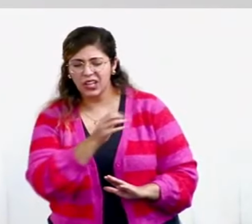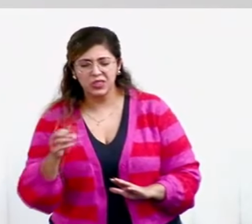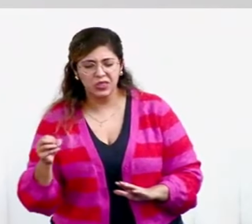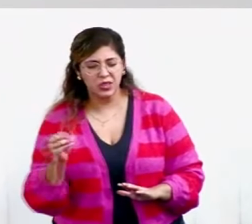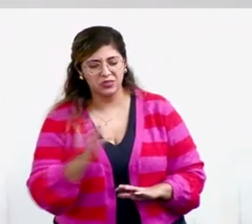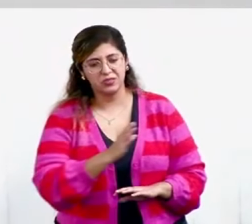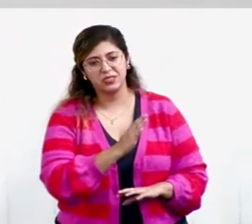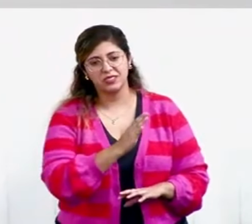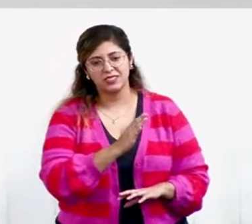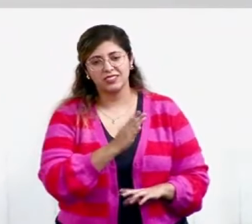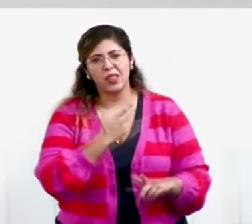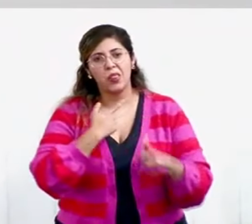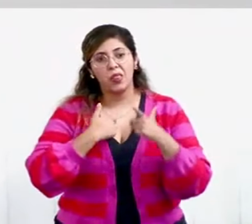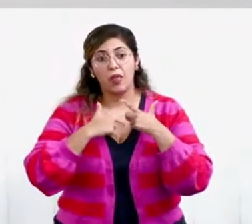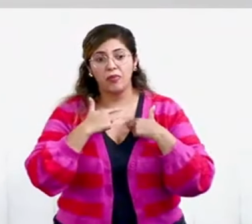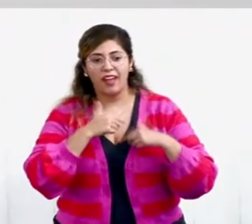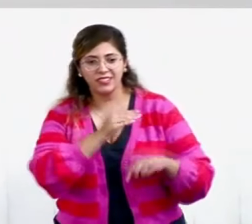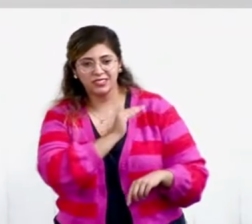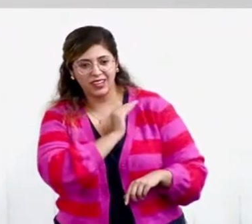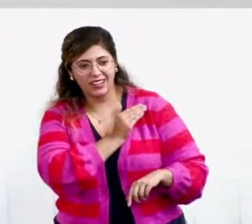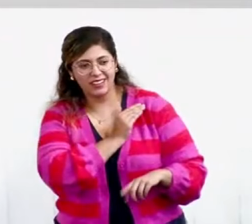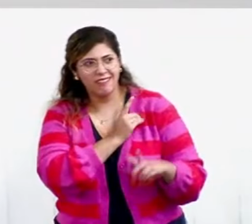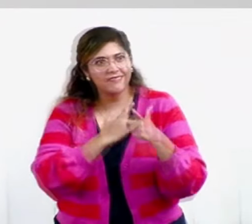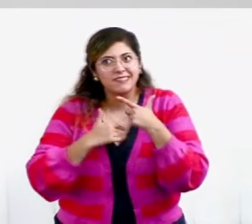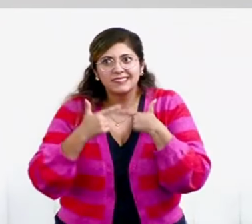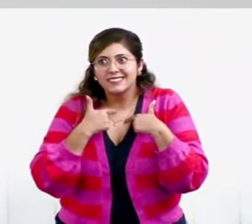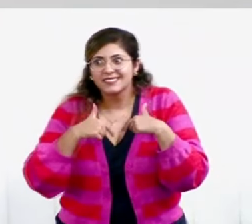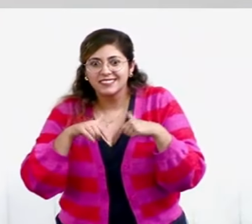desejando a Deus.